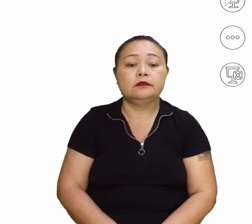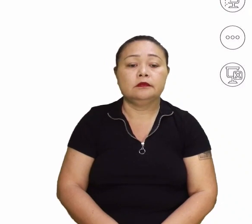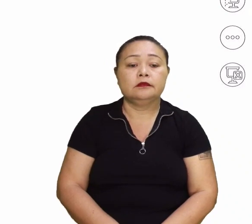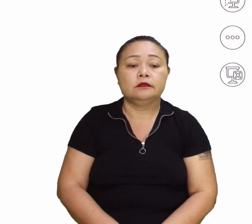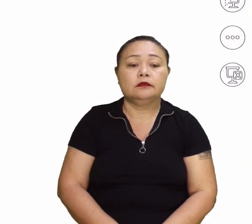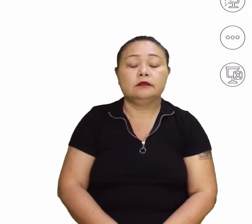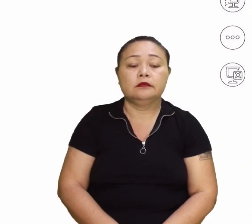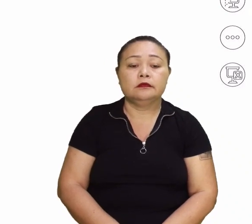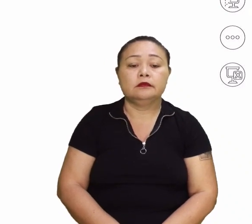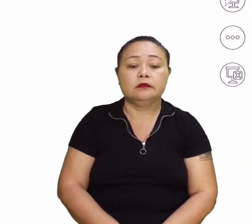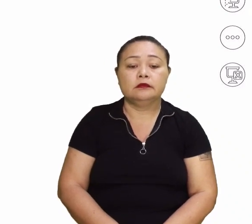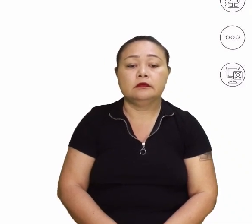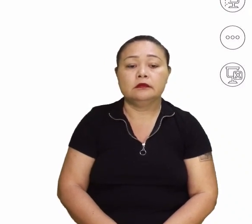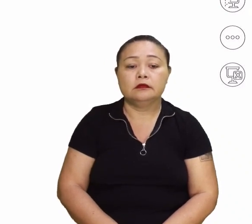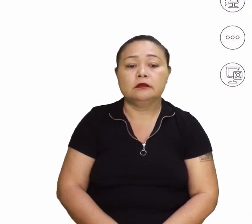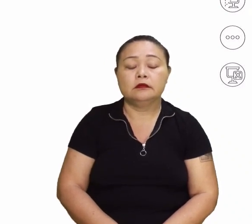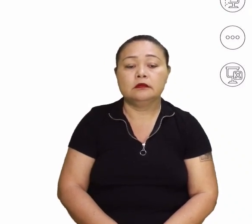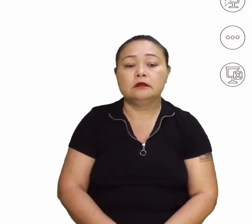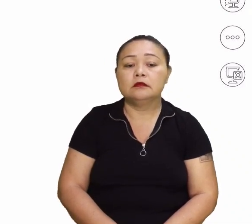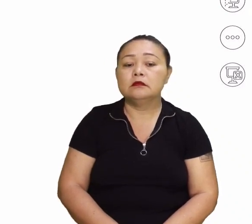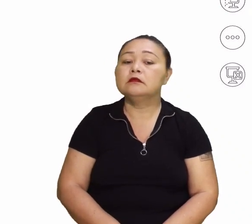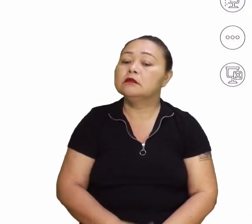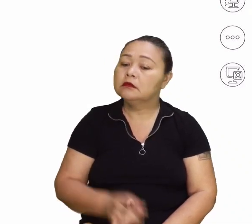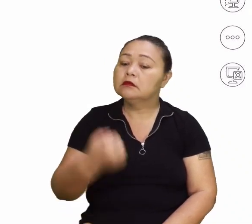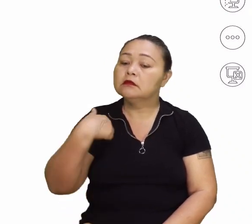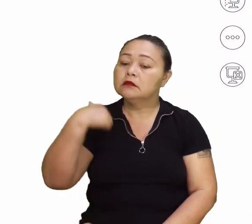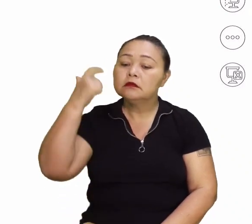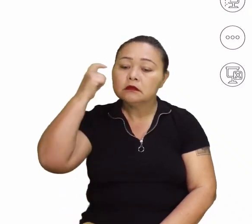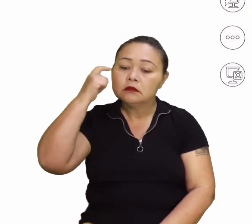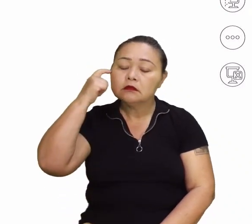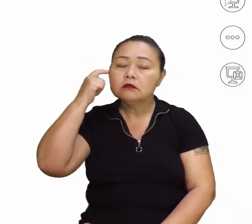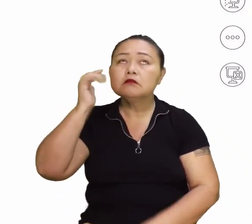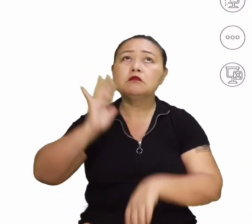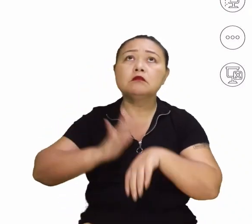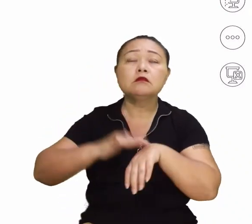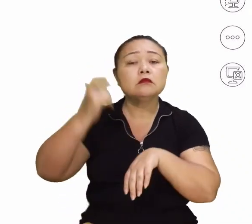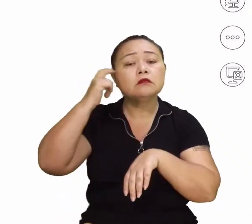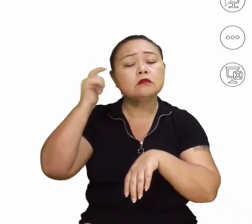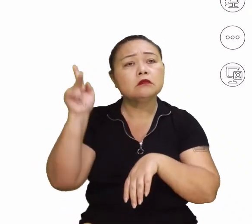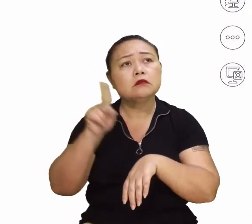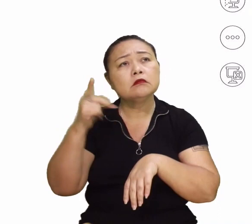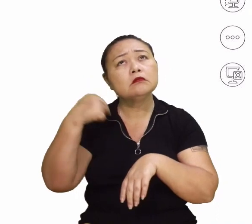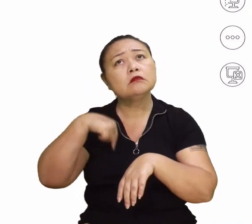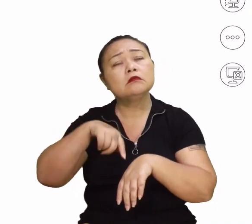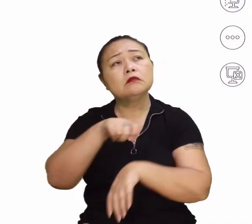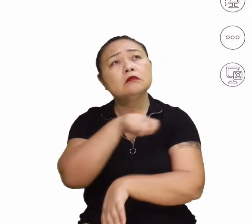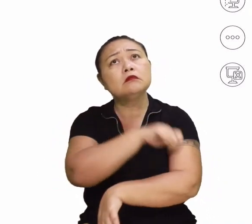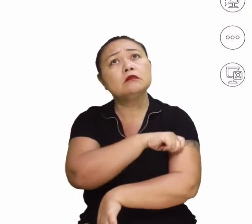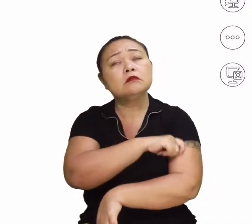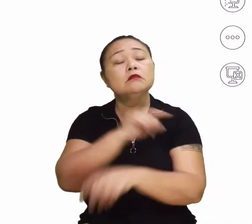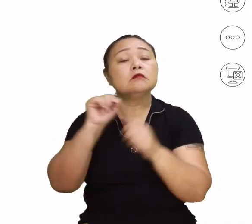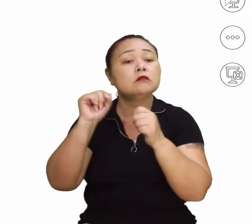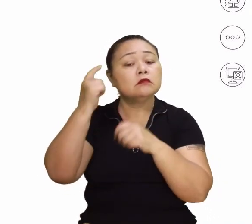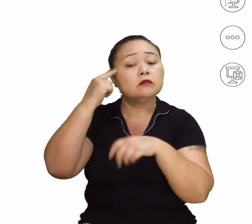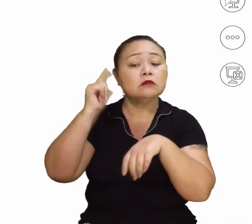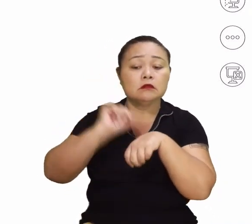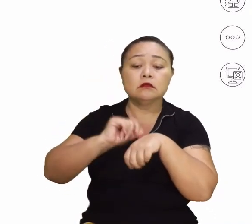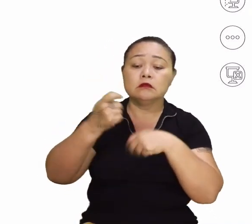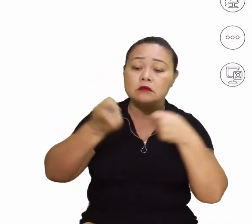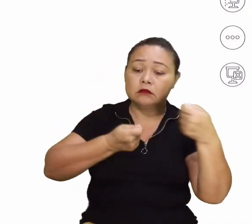Professor, isso aí me fez fazer uma reflexão aqui, professor. Então quer dizer que pode